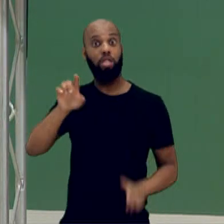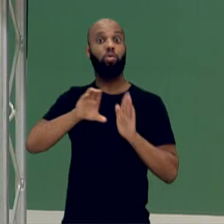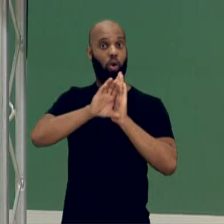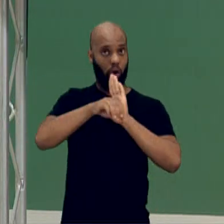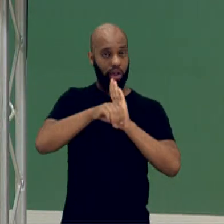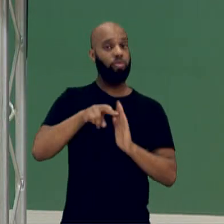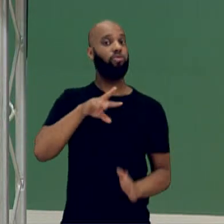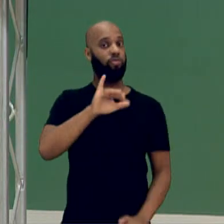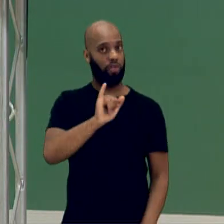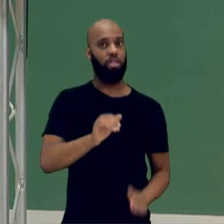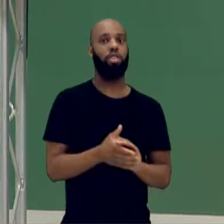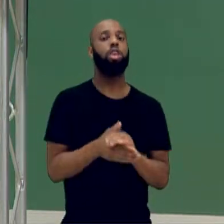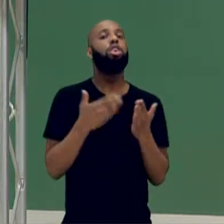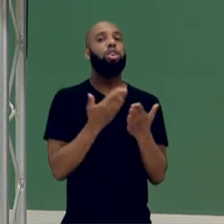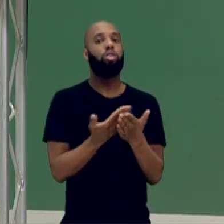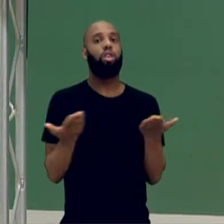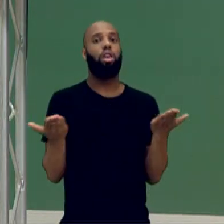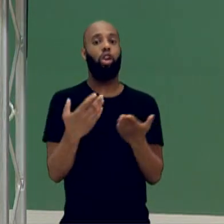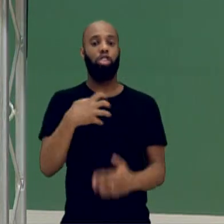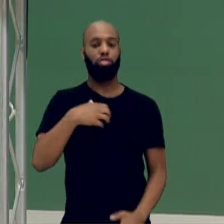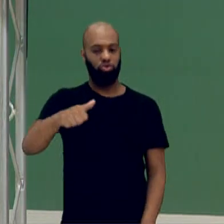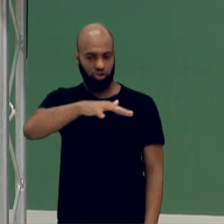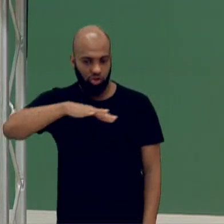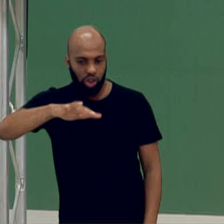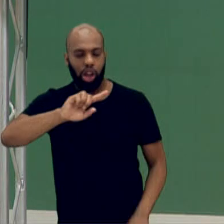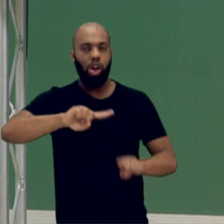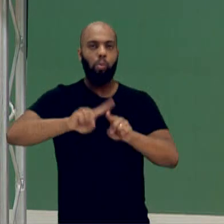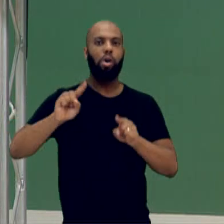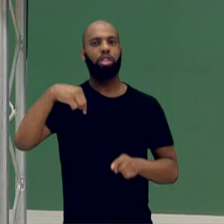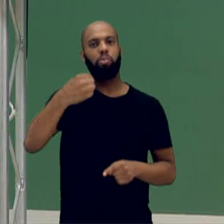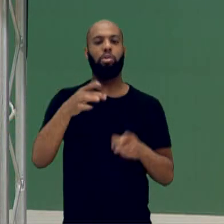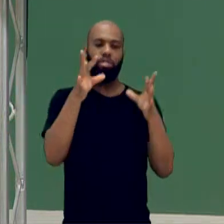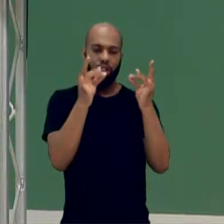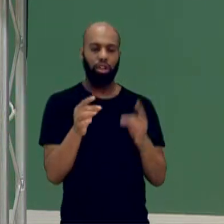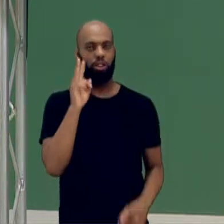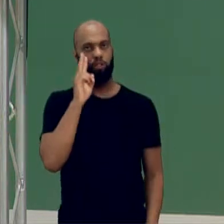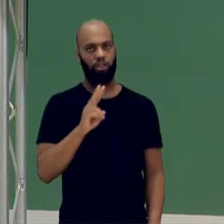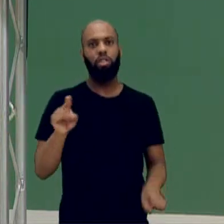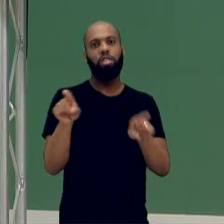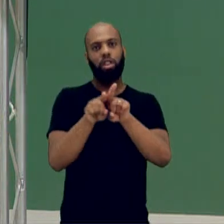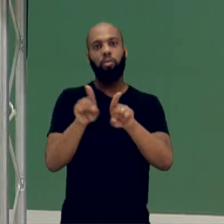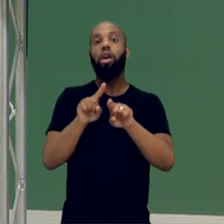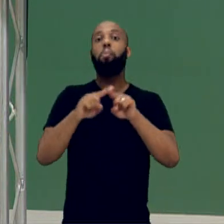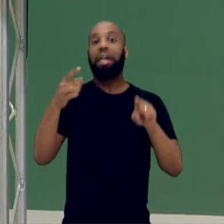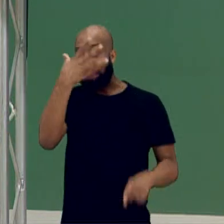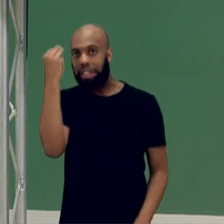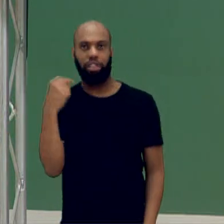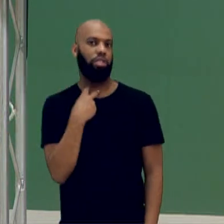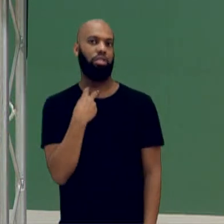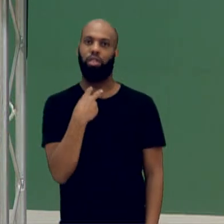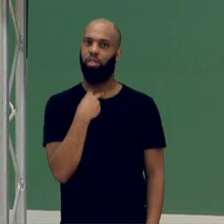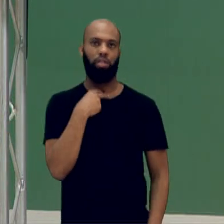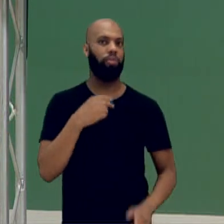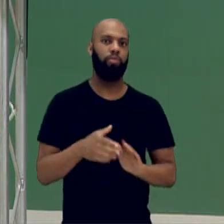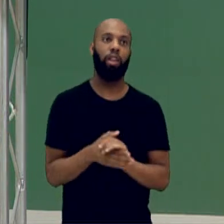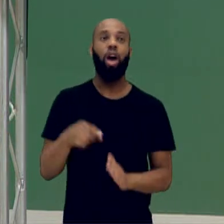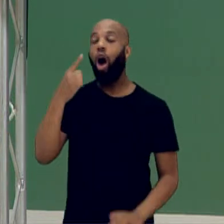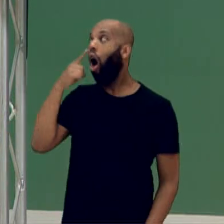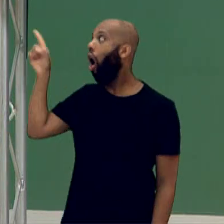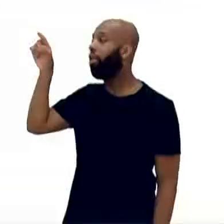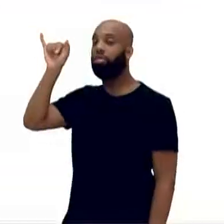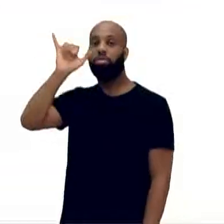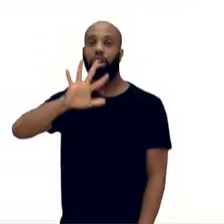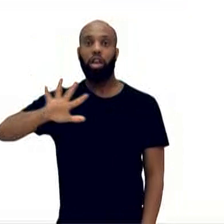daqui. Então, estamos vendo em linhas gerais e depois a gente vê mais detalhadamente. Mas não podemos esquecer disso. Aqui tem uma